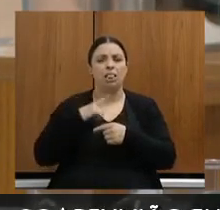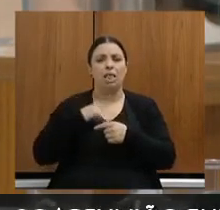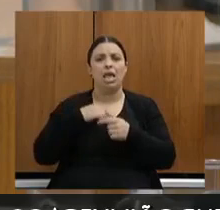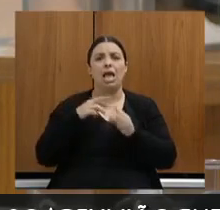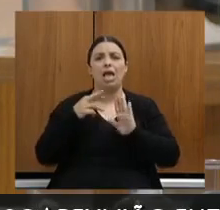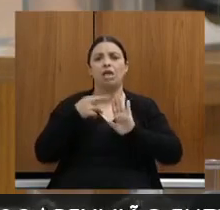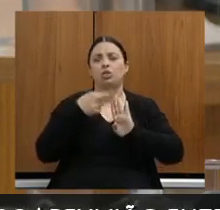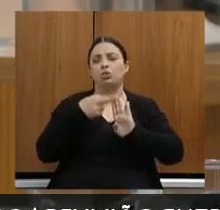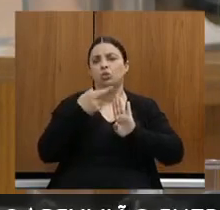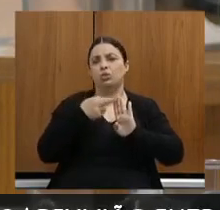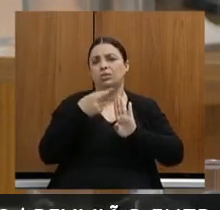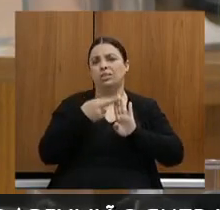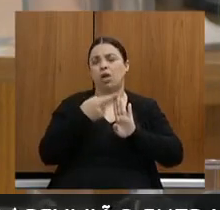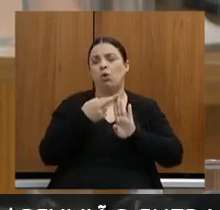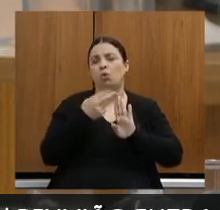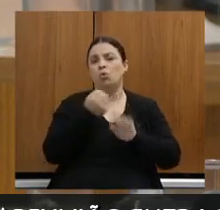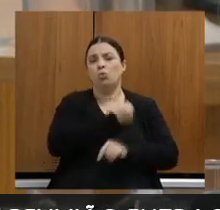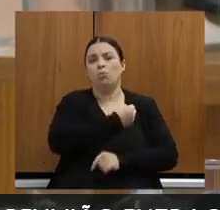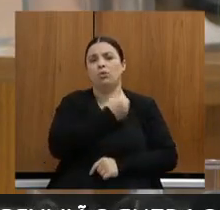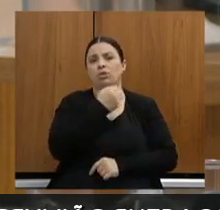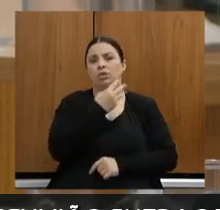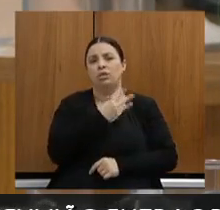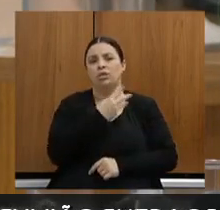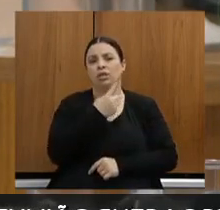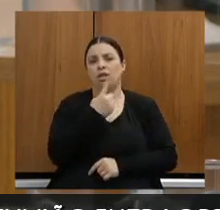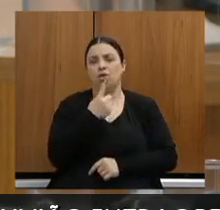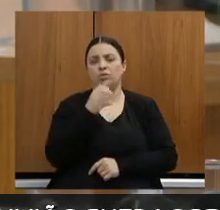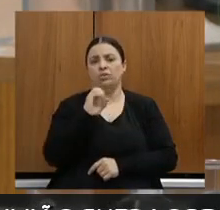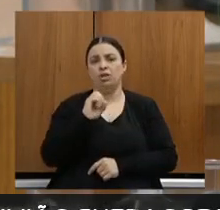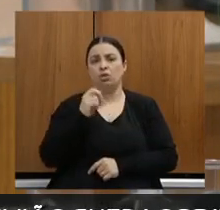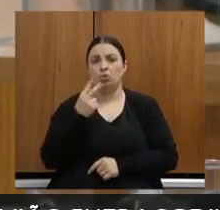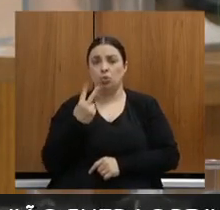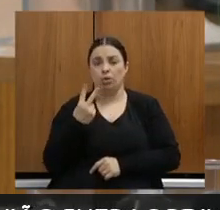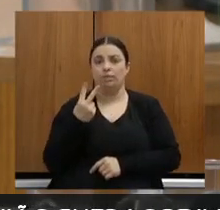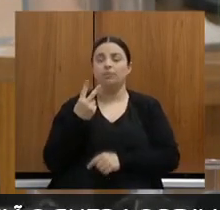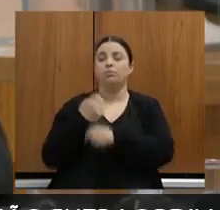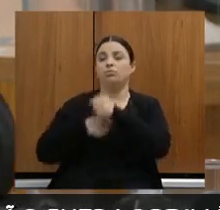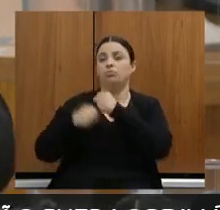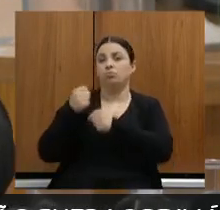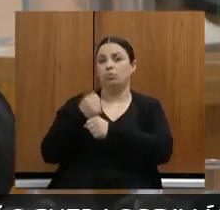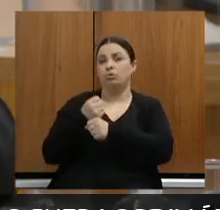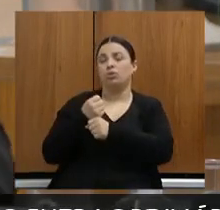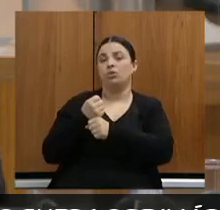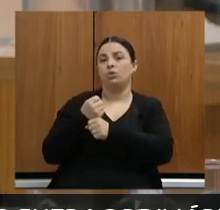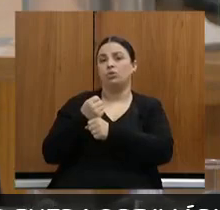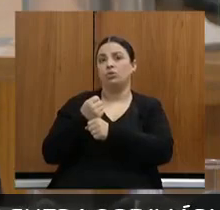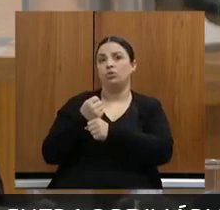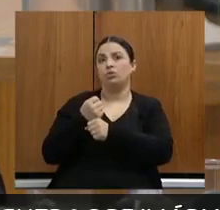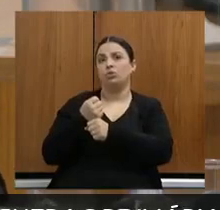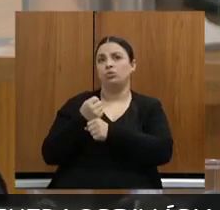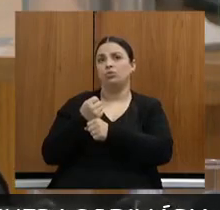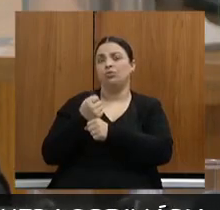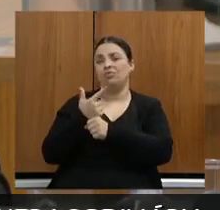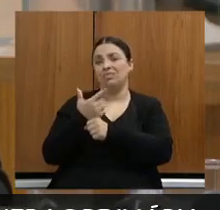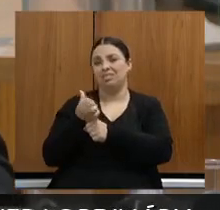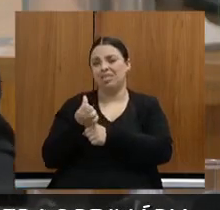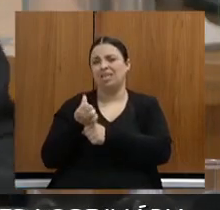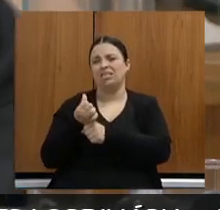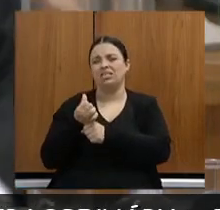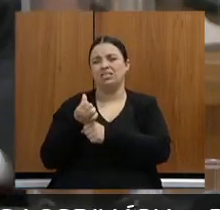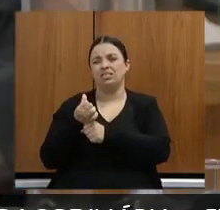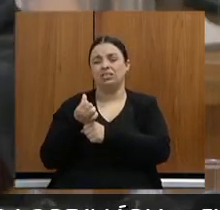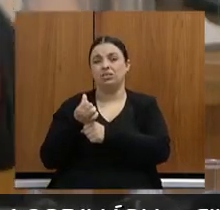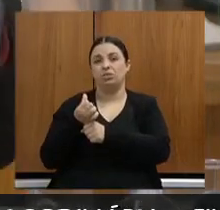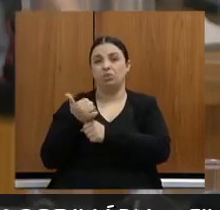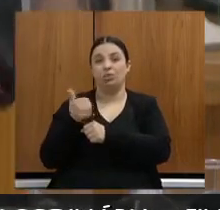senai-df a 3102 2610 da qual Já estamos com agenda com secretaria Marília que está